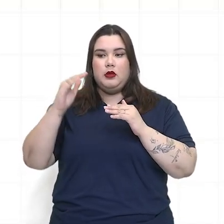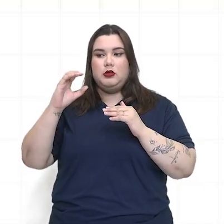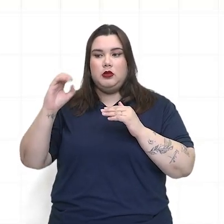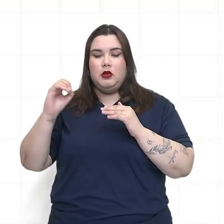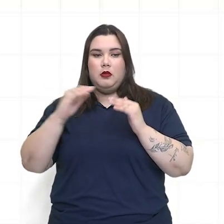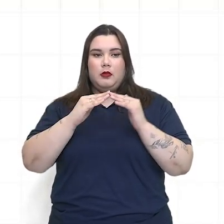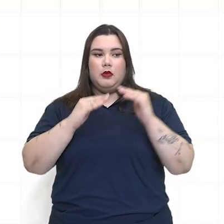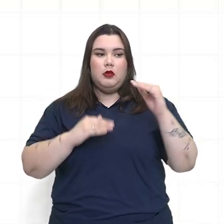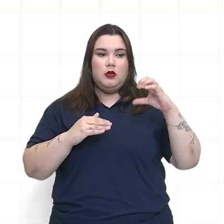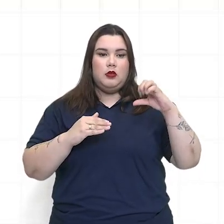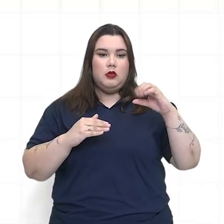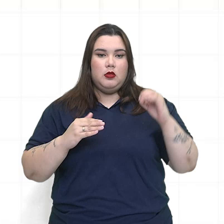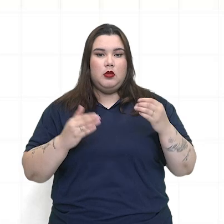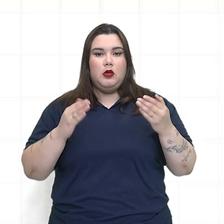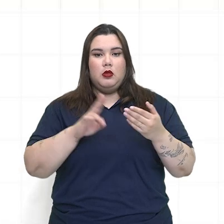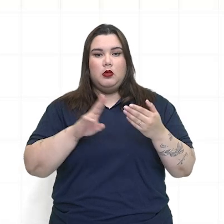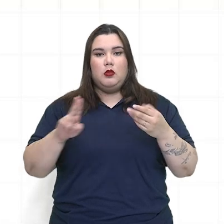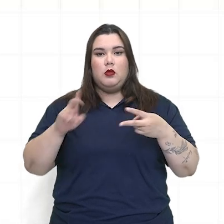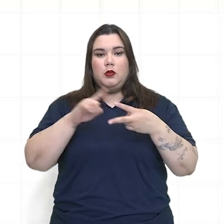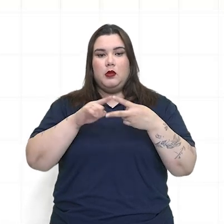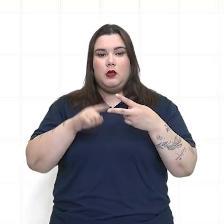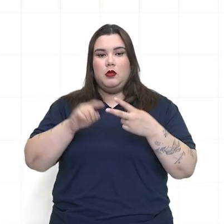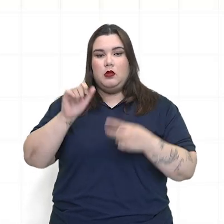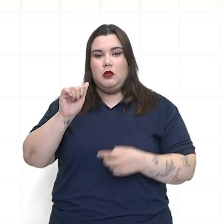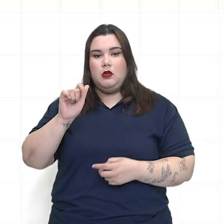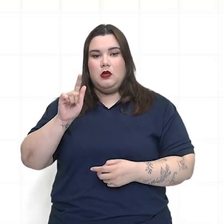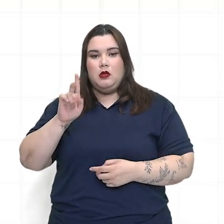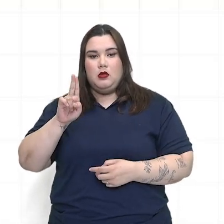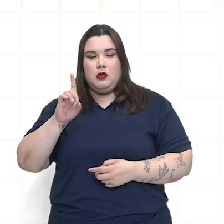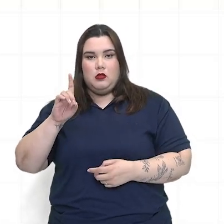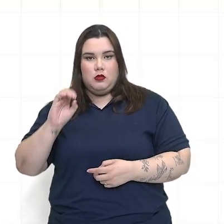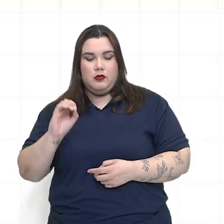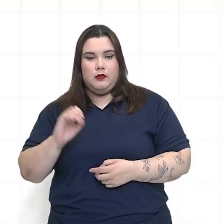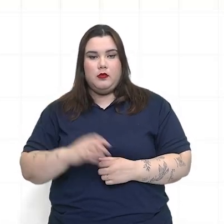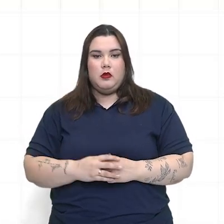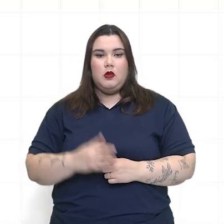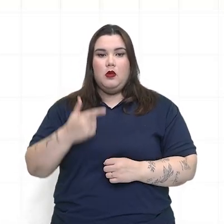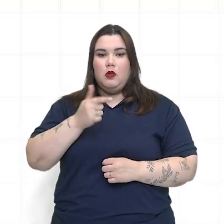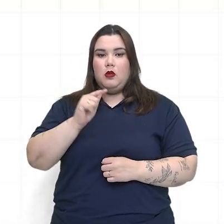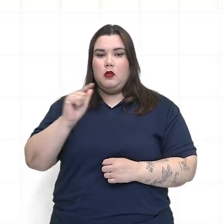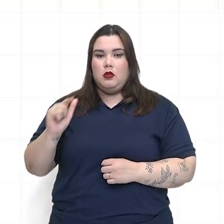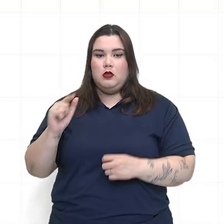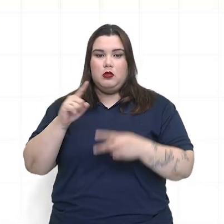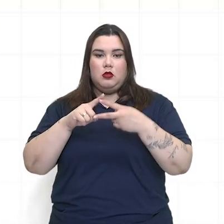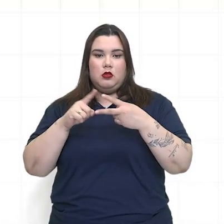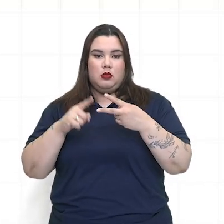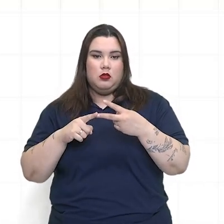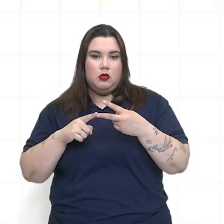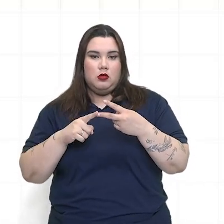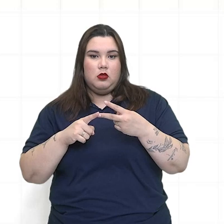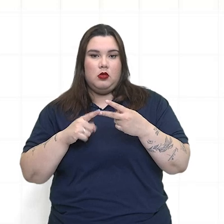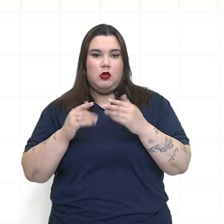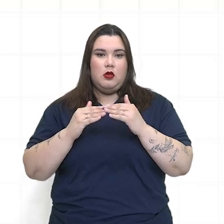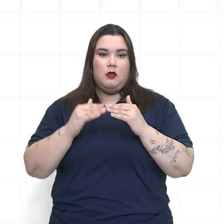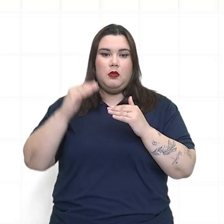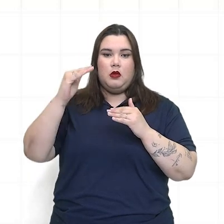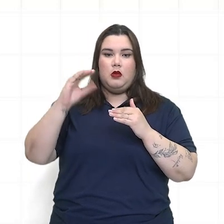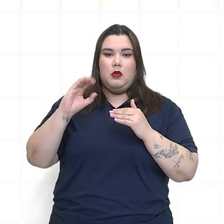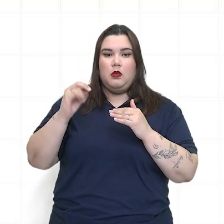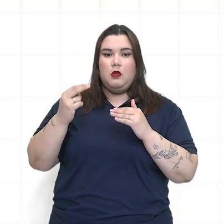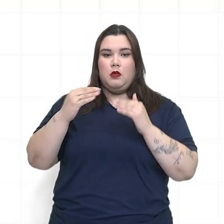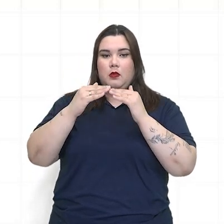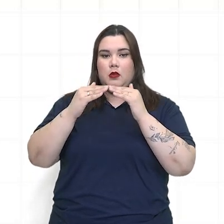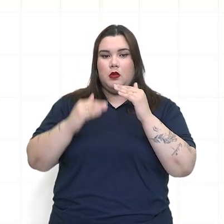0 e menor que 90, então ele é um ângulo agudo. Esse aqui, agora, será que ele é maior ou menor do que